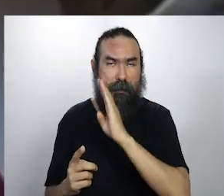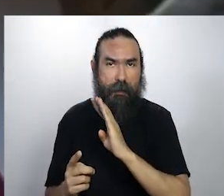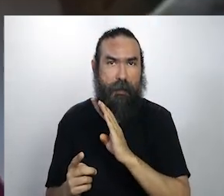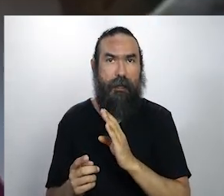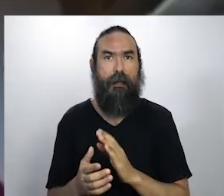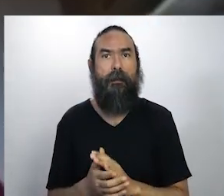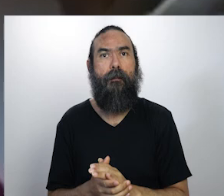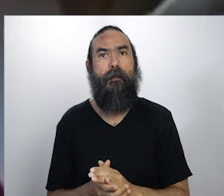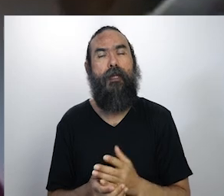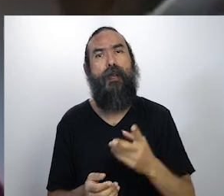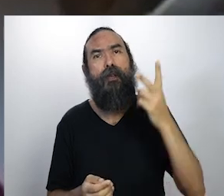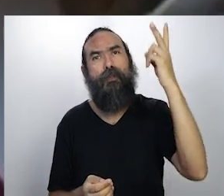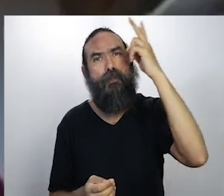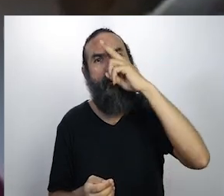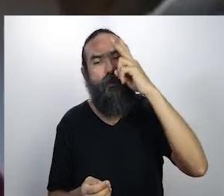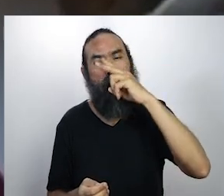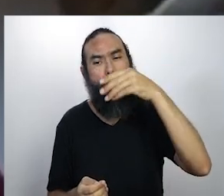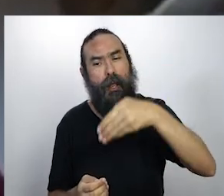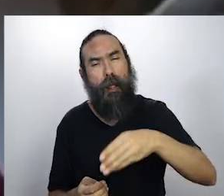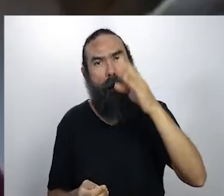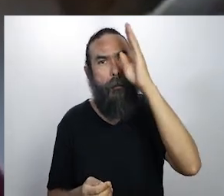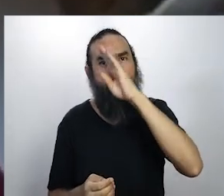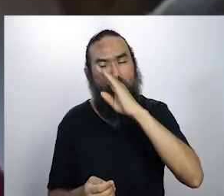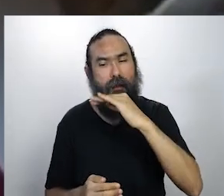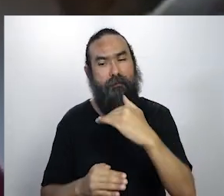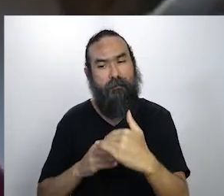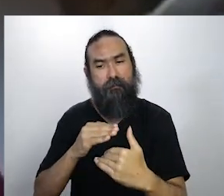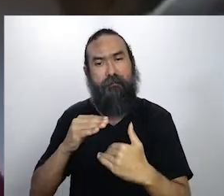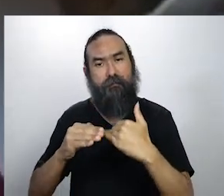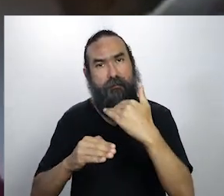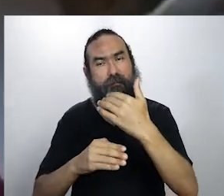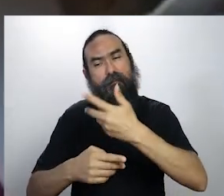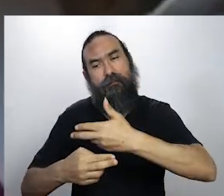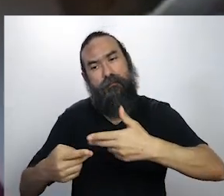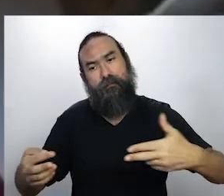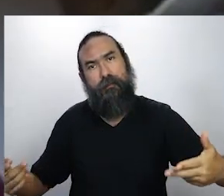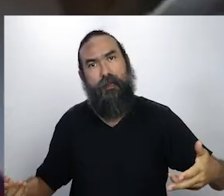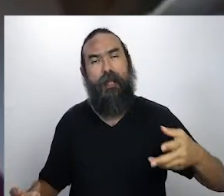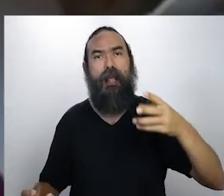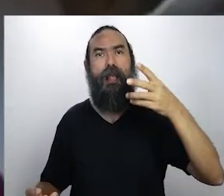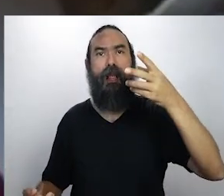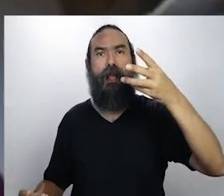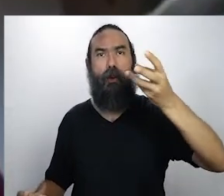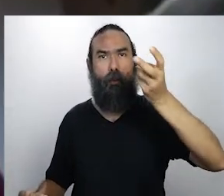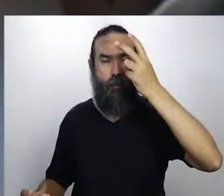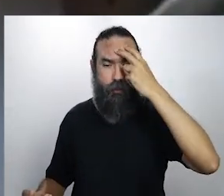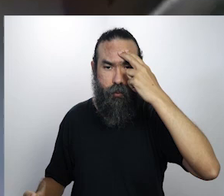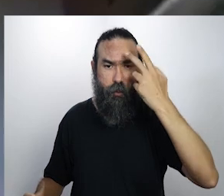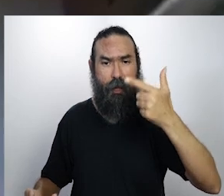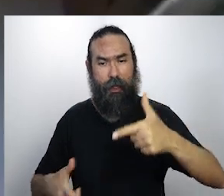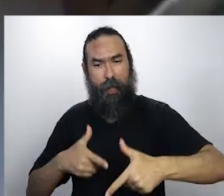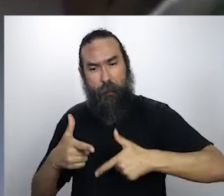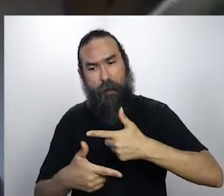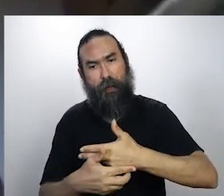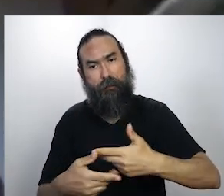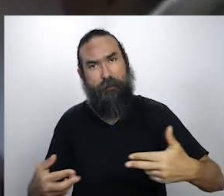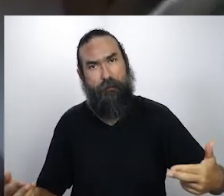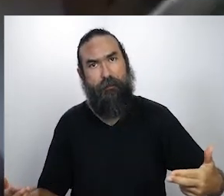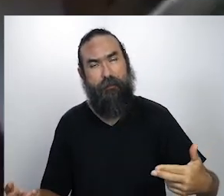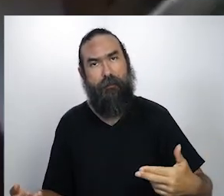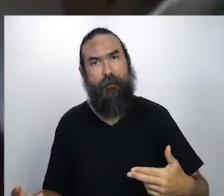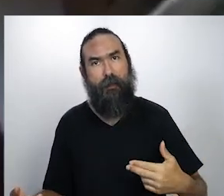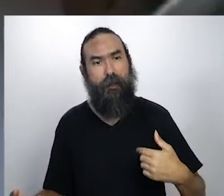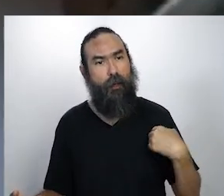né? Sobre o espaço, a história do cotidiano, sobre o universo do trabalho. Nós temos investido bastante